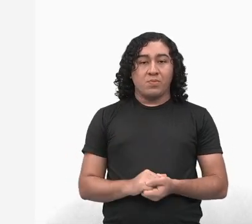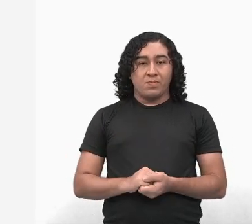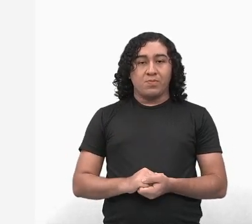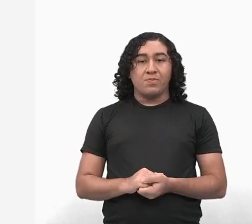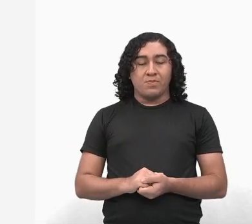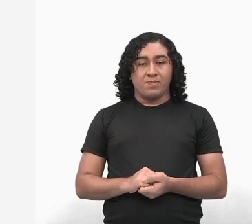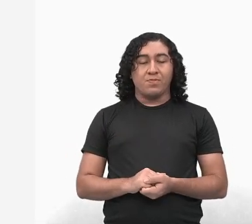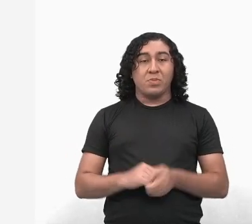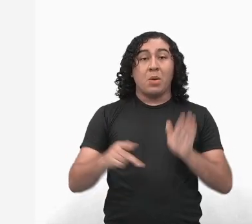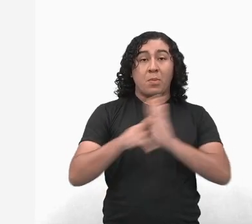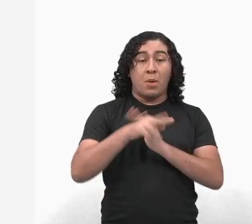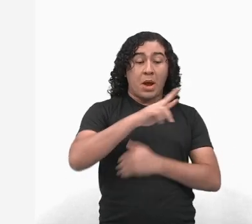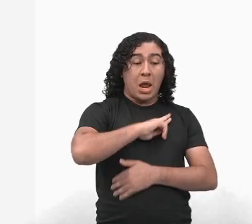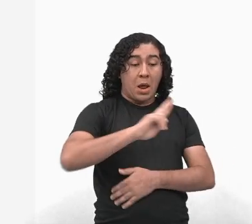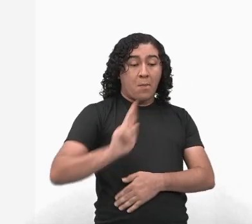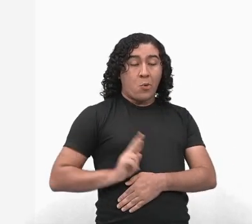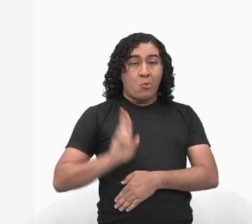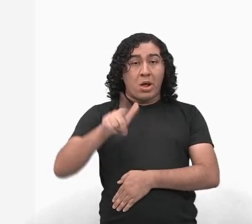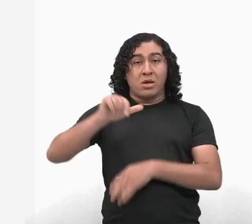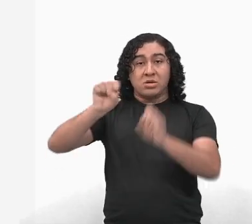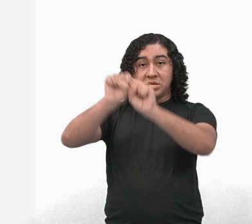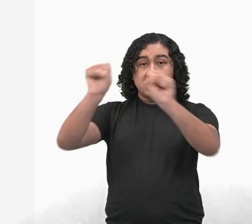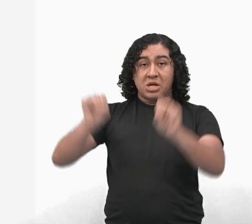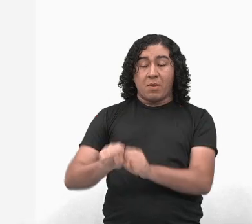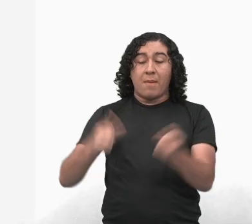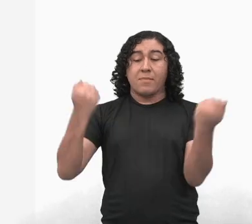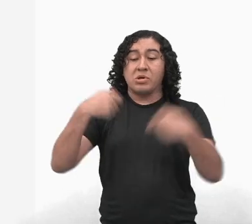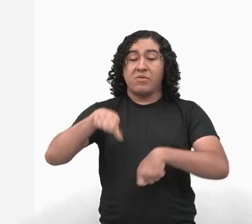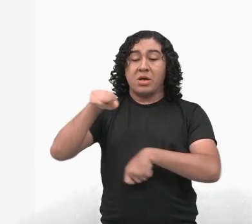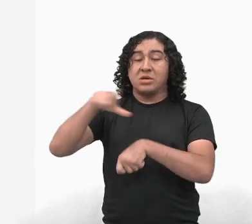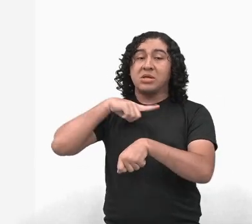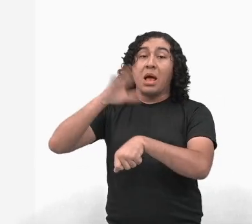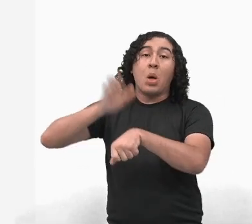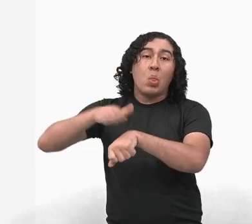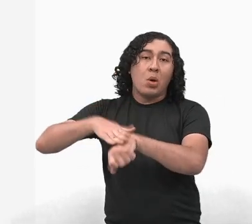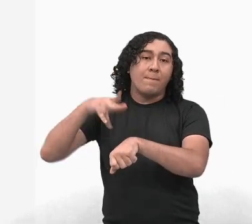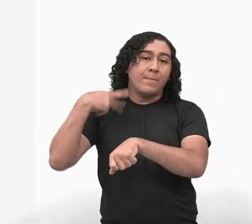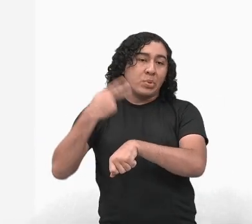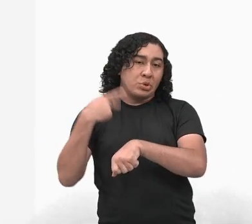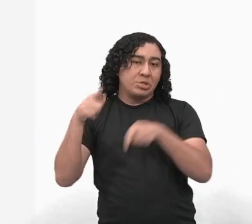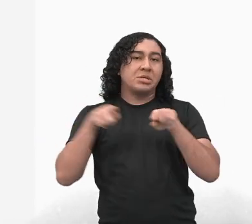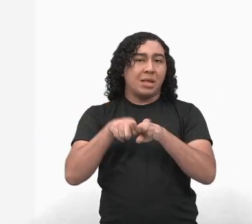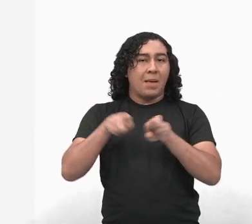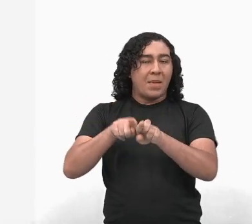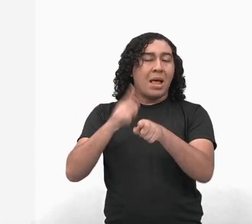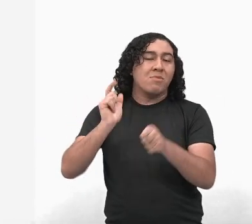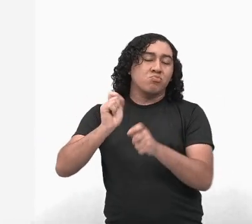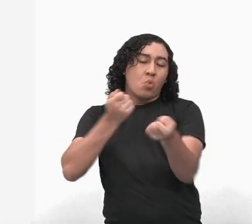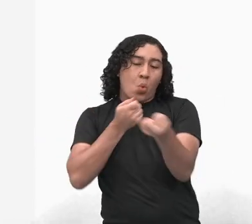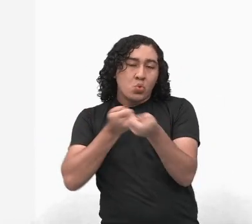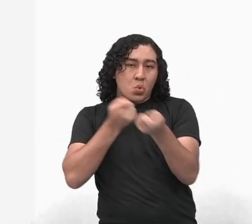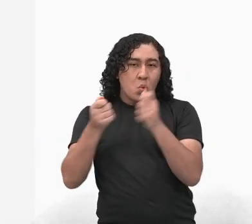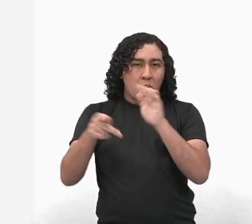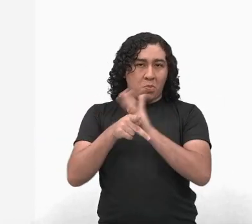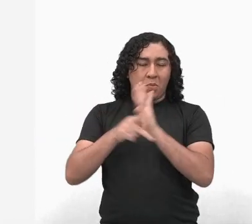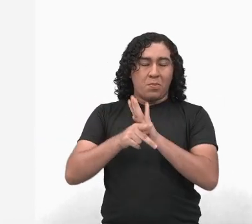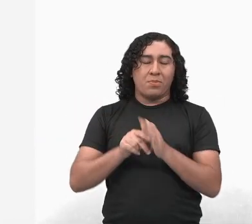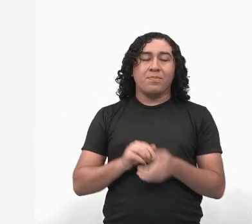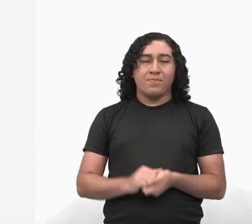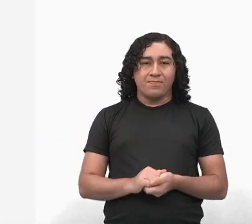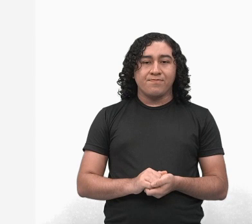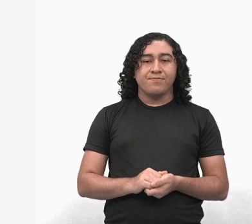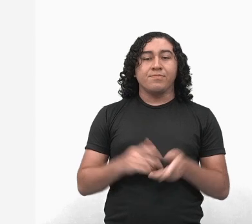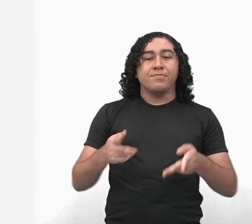Federalismo republicano, sistema que daria mais autonomia política e administrativa para a província. Então a gente vê,